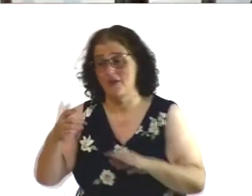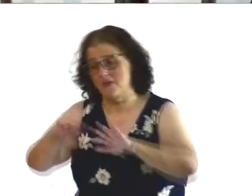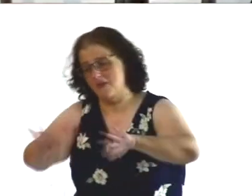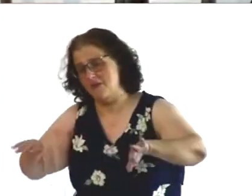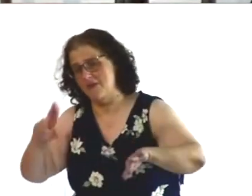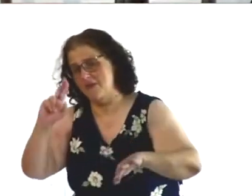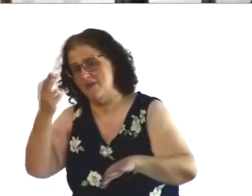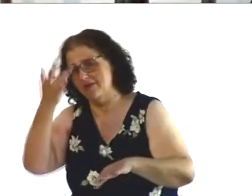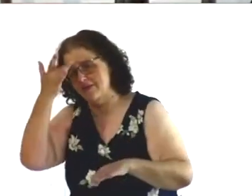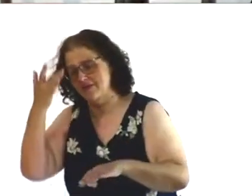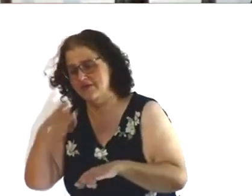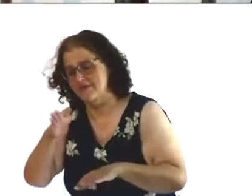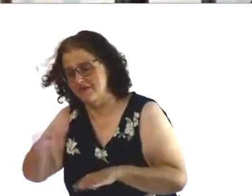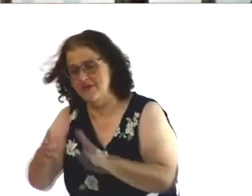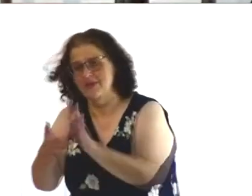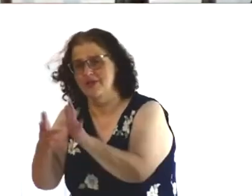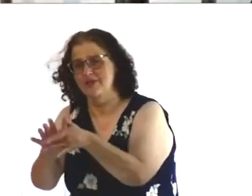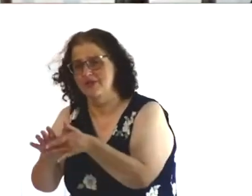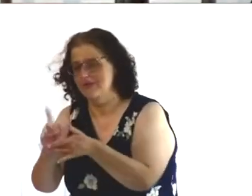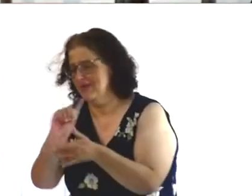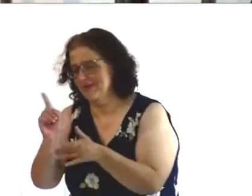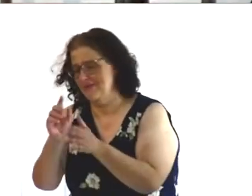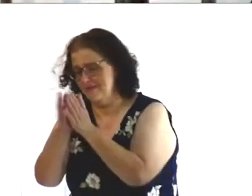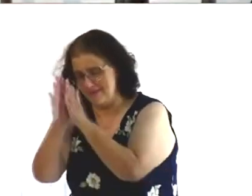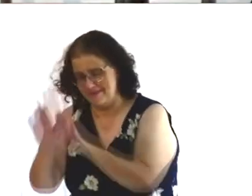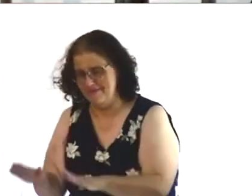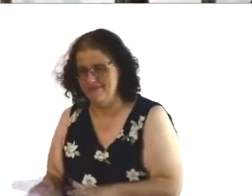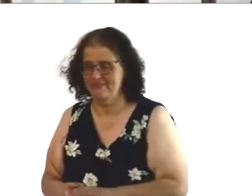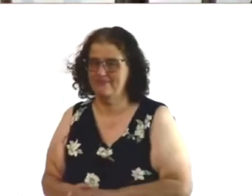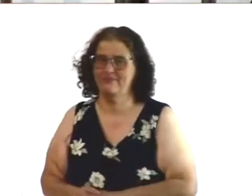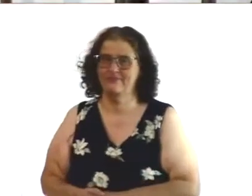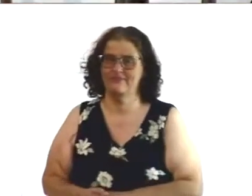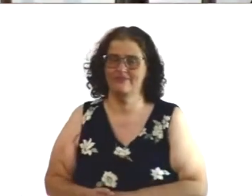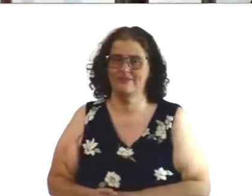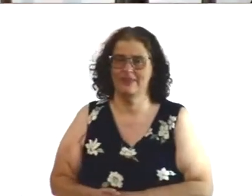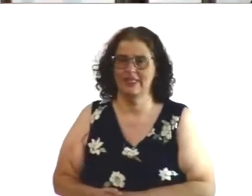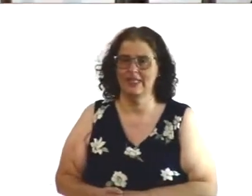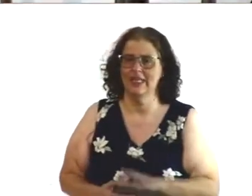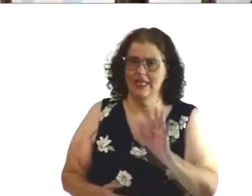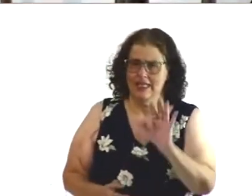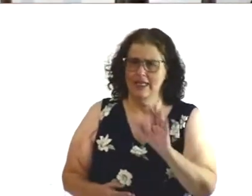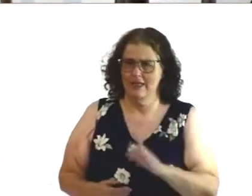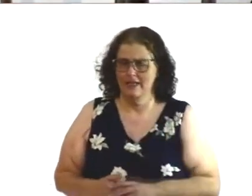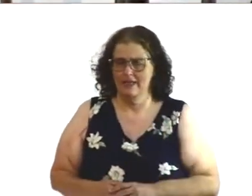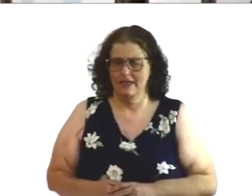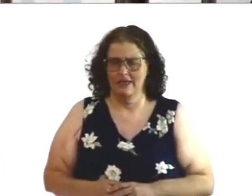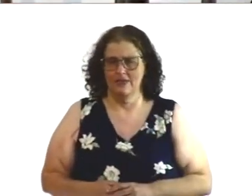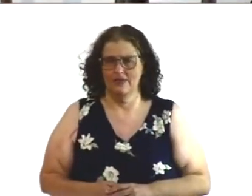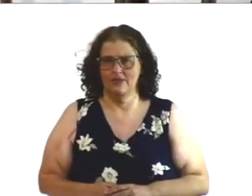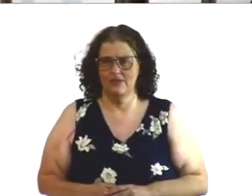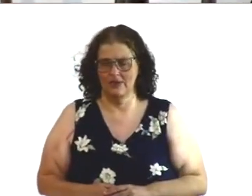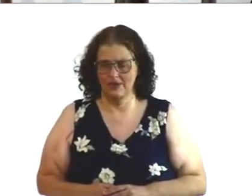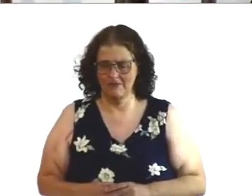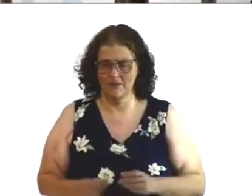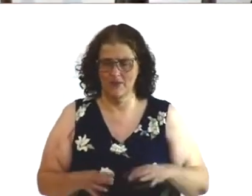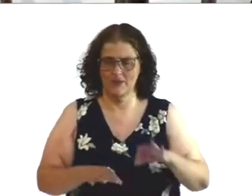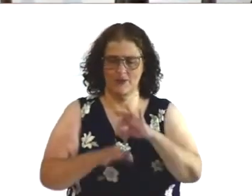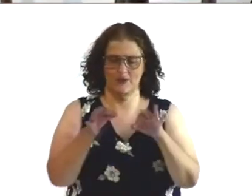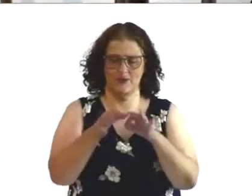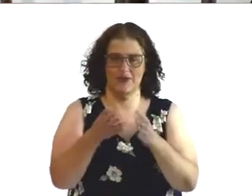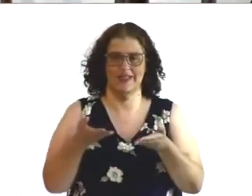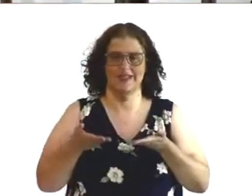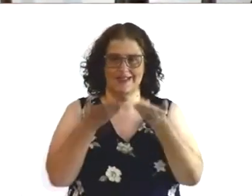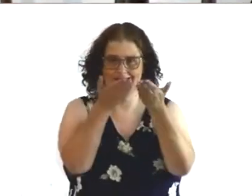verdadeiramente essa pergunta, deixa eu lhe falar dos presentes, que são importantes aqui também. O que é que os magos,